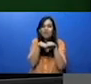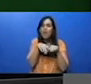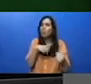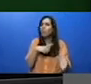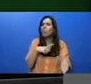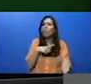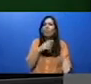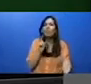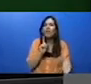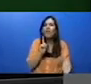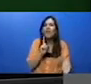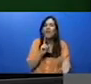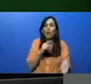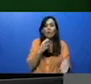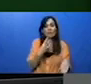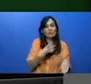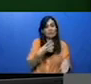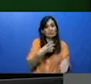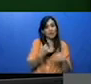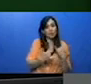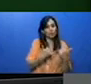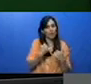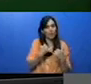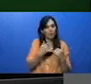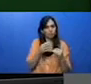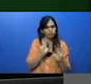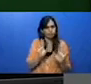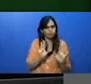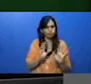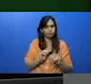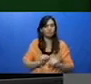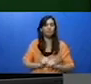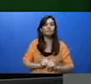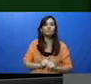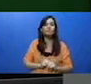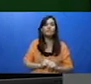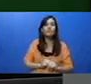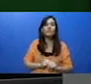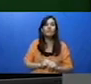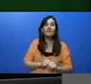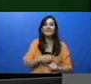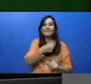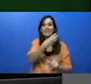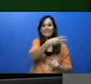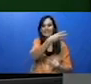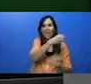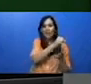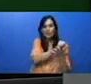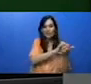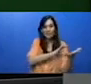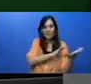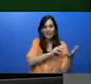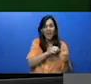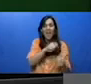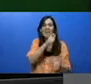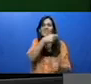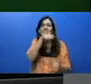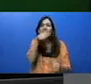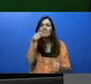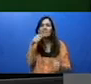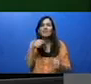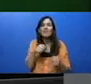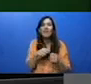temos, porque o jogo foi feito em dupla, ok? Então, agora nós passamos para o 3. Escreva em